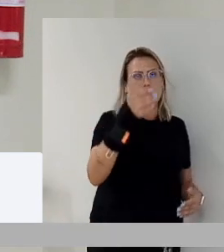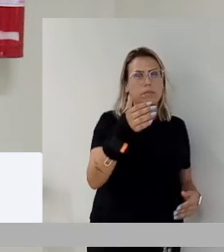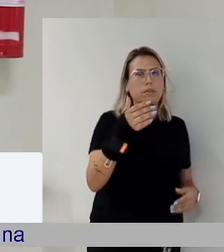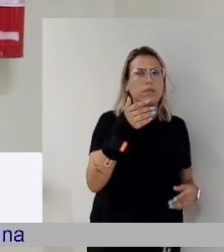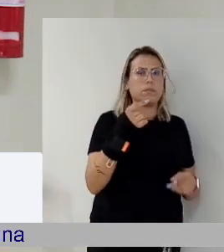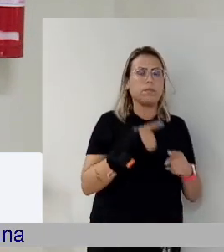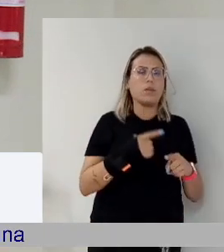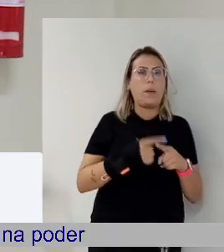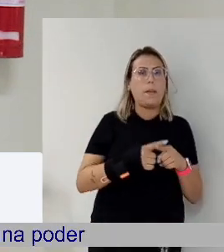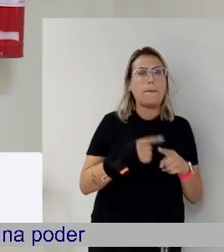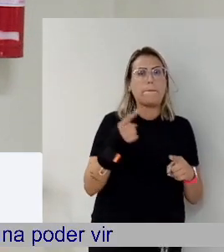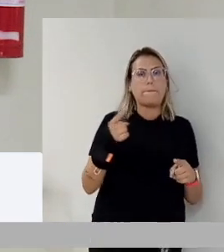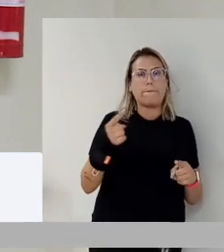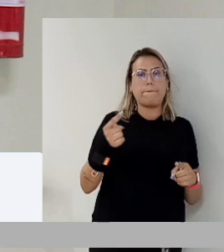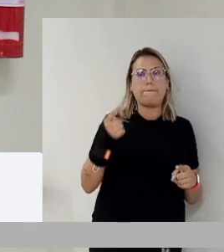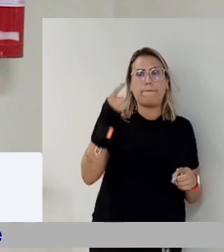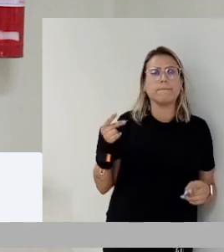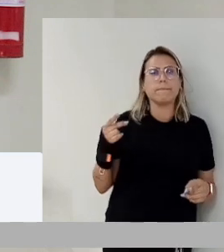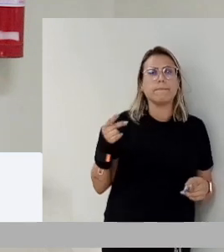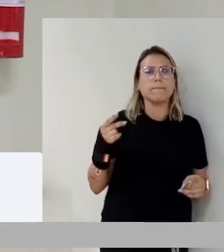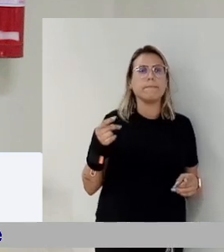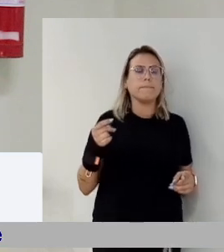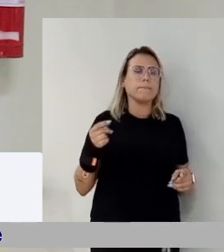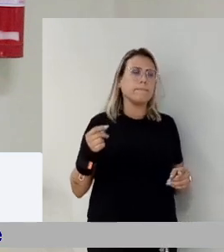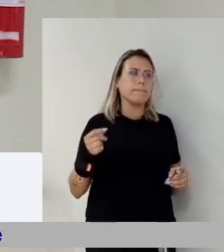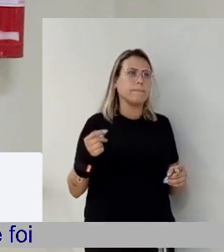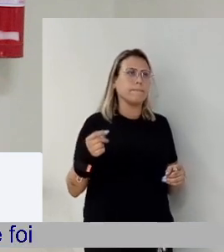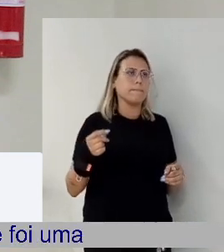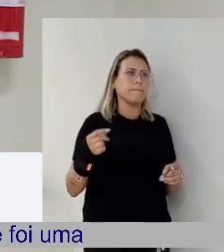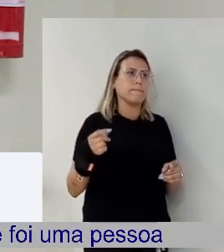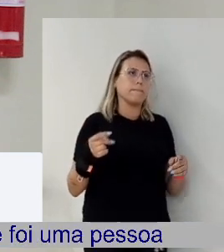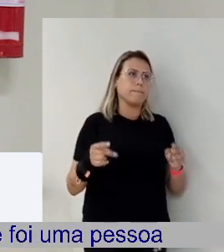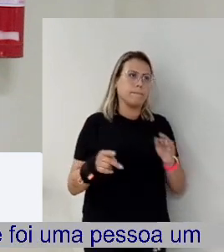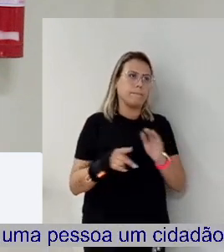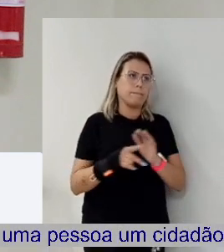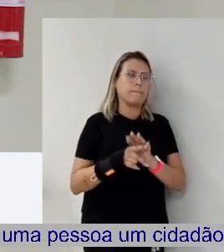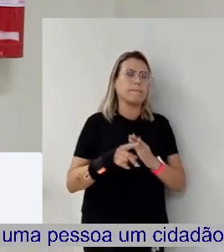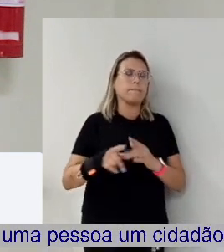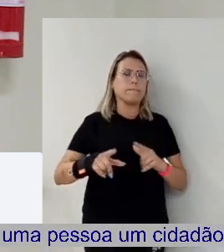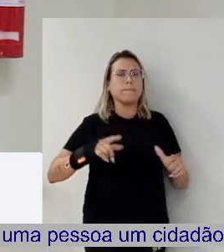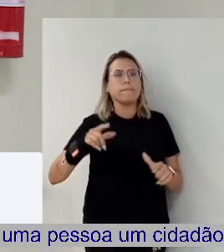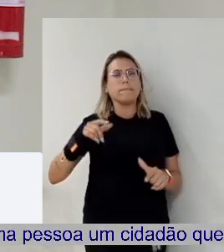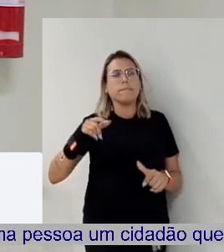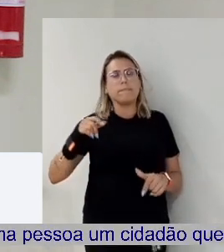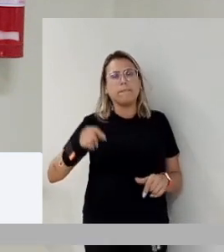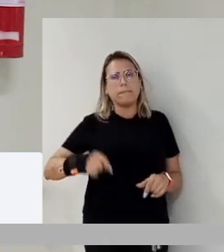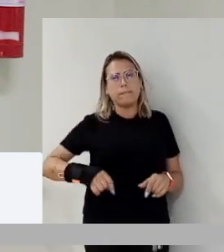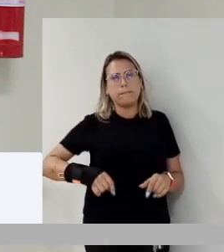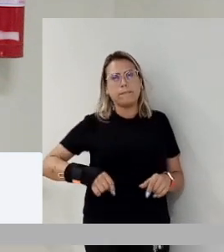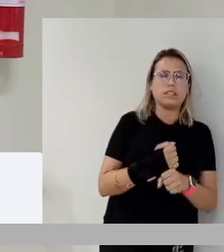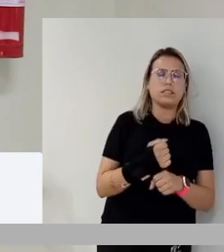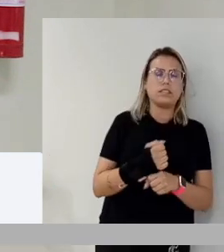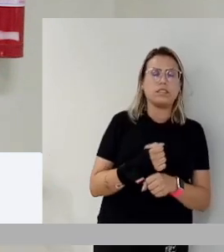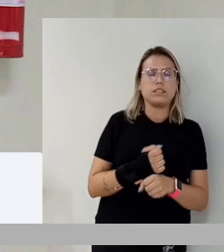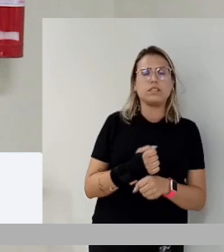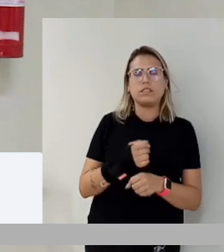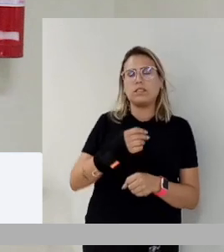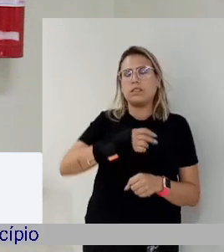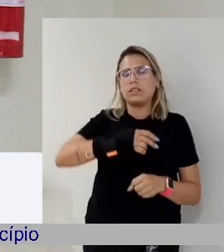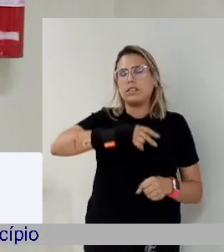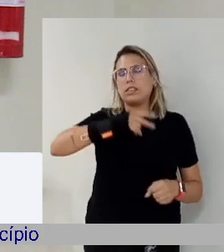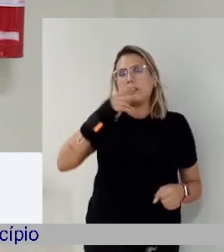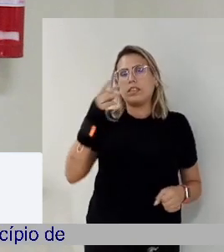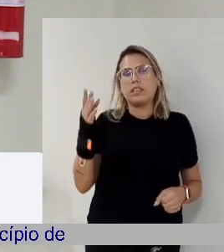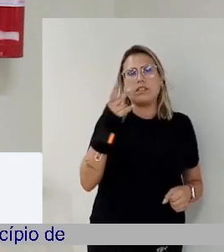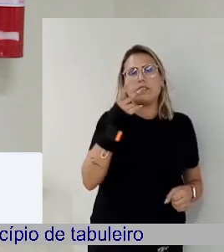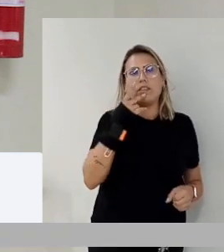pessoa um cidadão que prestou bastante serviço aqui no município de tabuleiro por vários anos e hoje ele ele tá desligado da